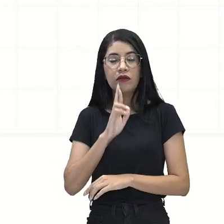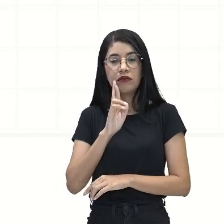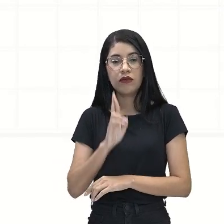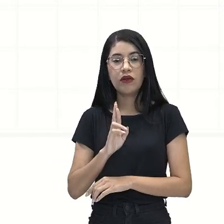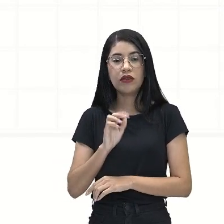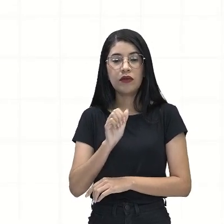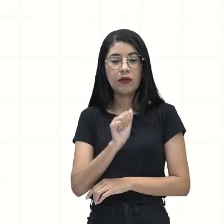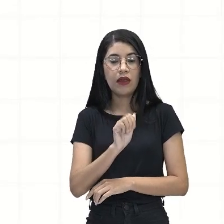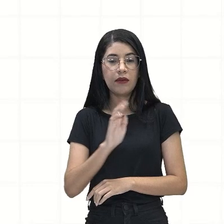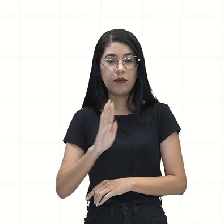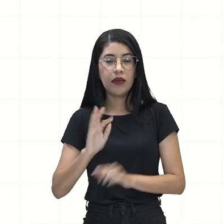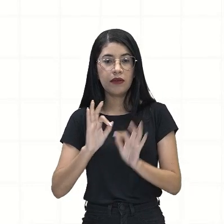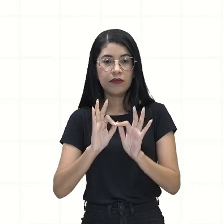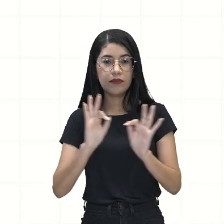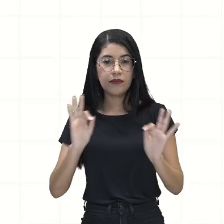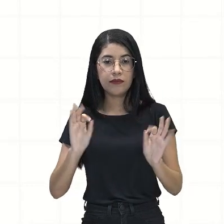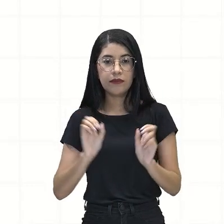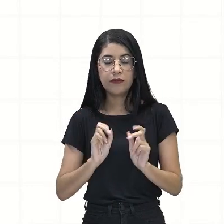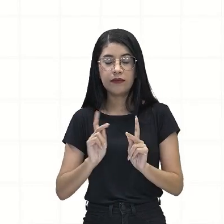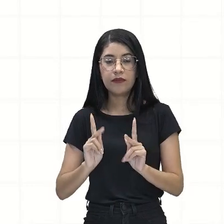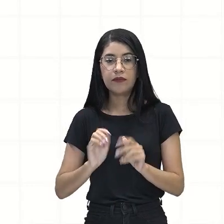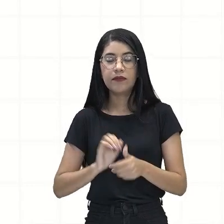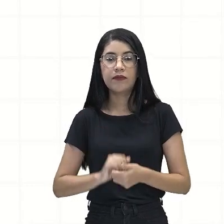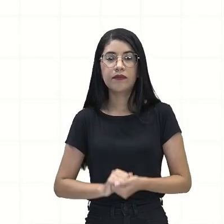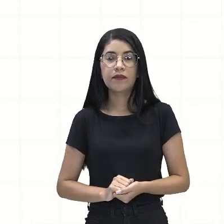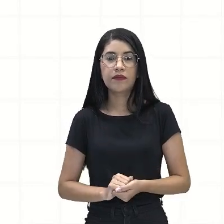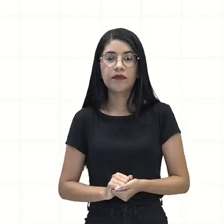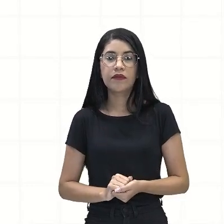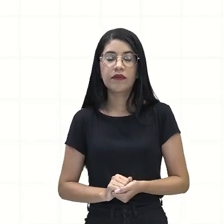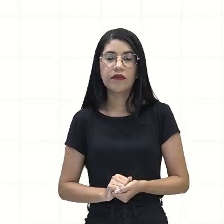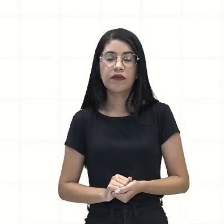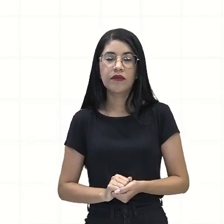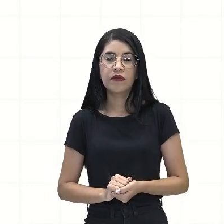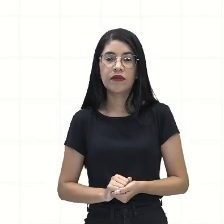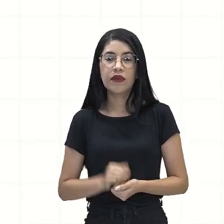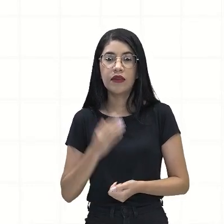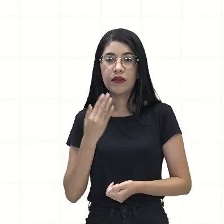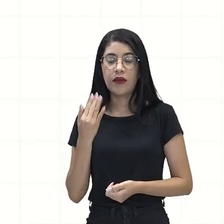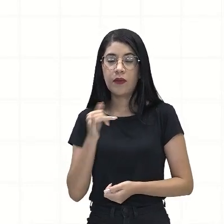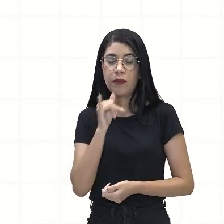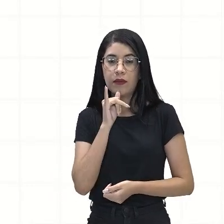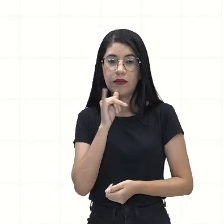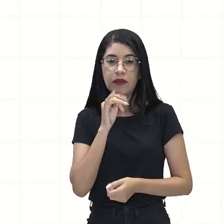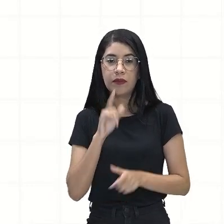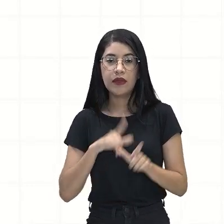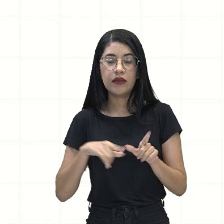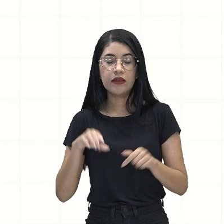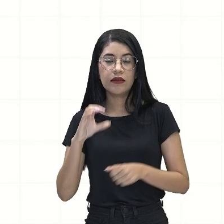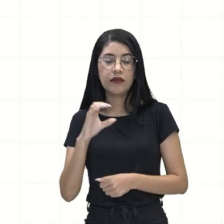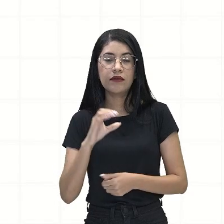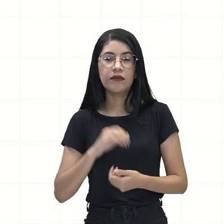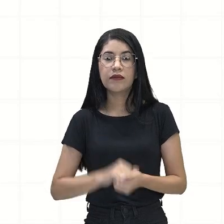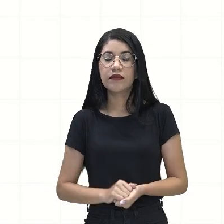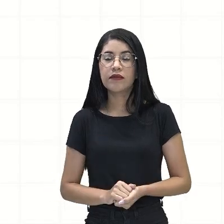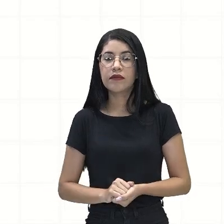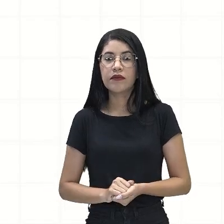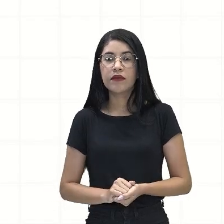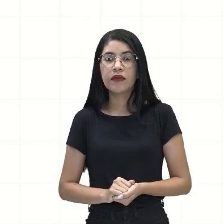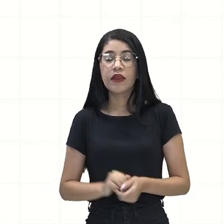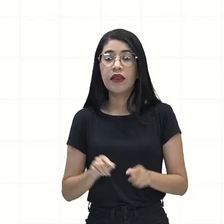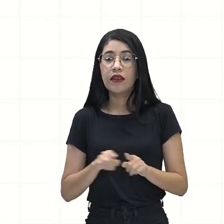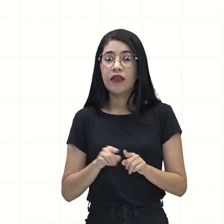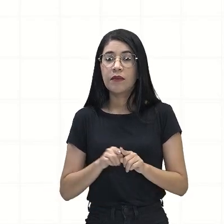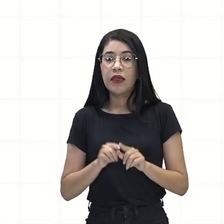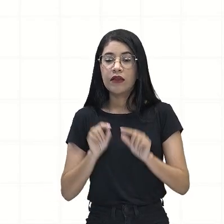B, certo? Muito bem, vendo então aqui um último exemplo, olha só. Também temos aí